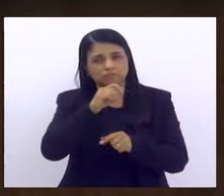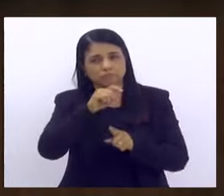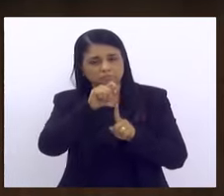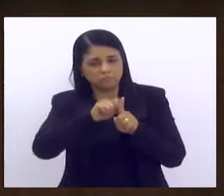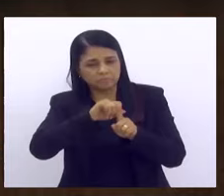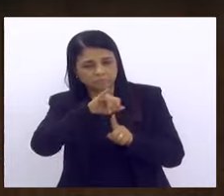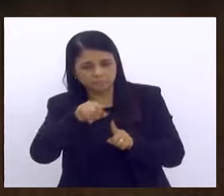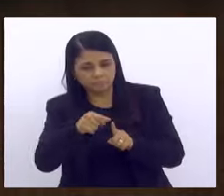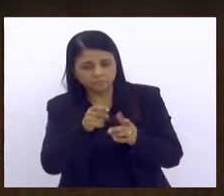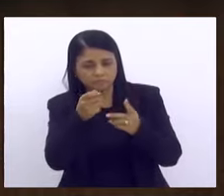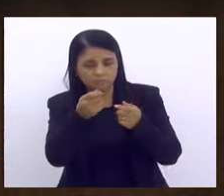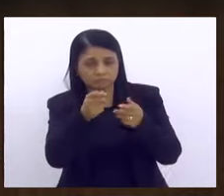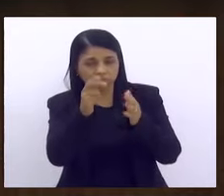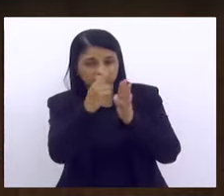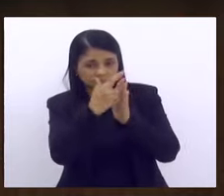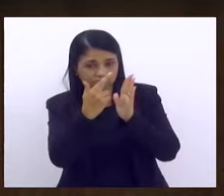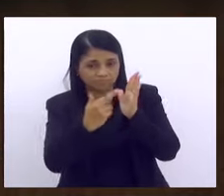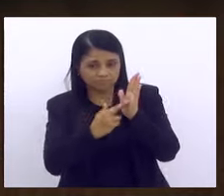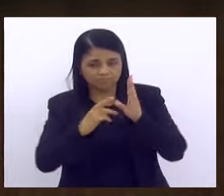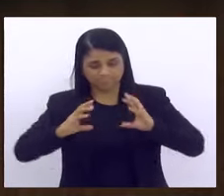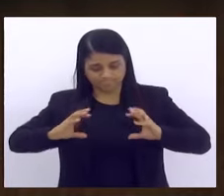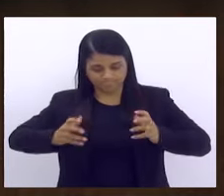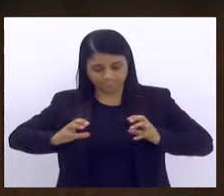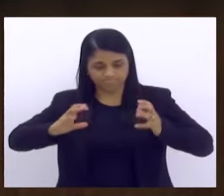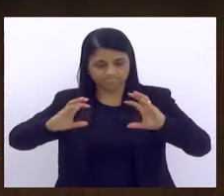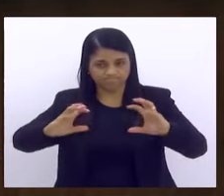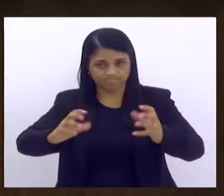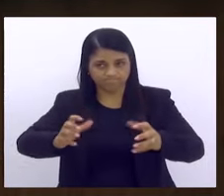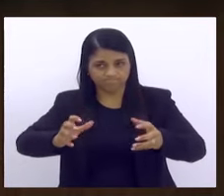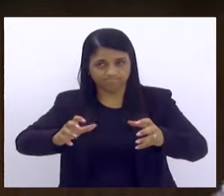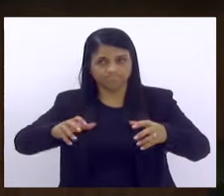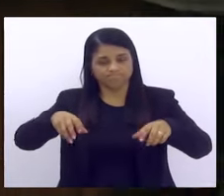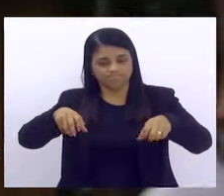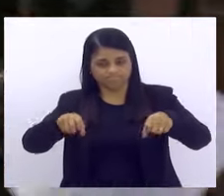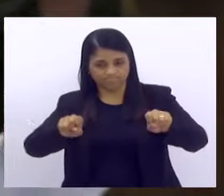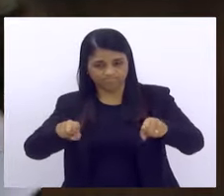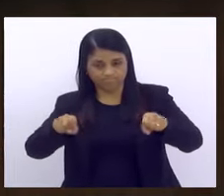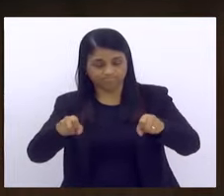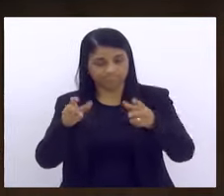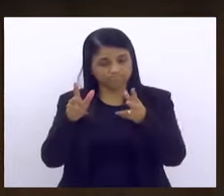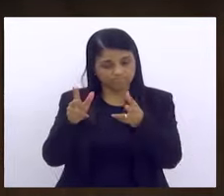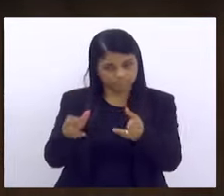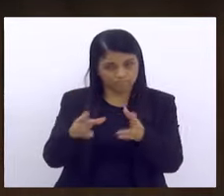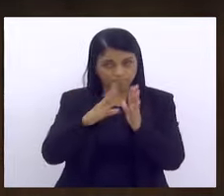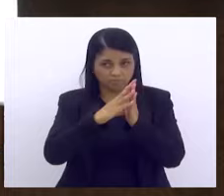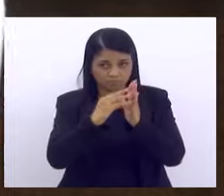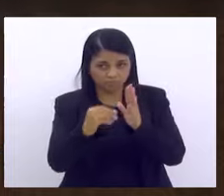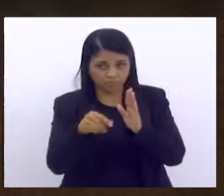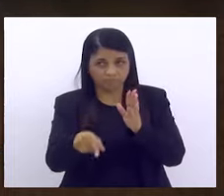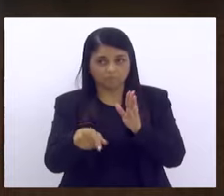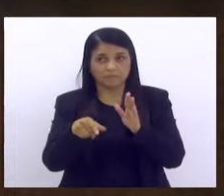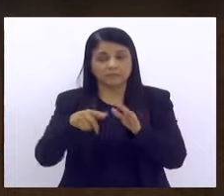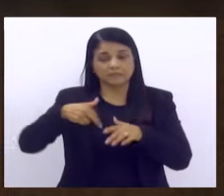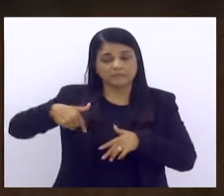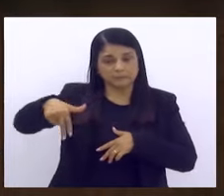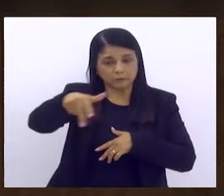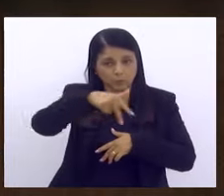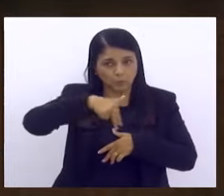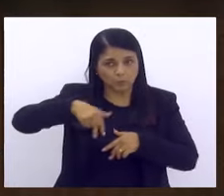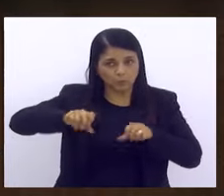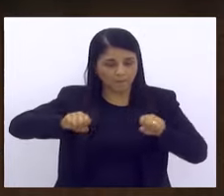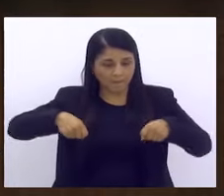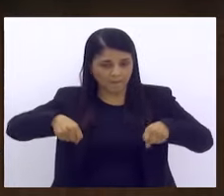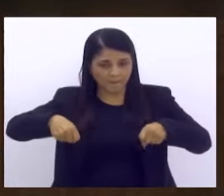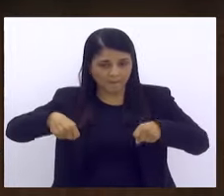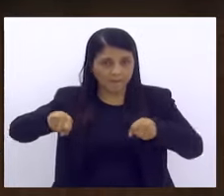regulamentar o uso de ciclomotores e similares como esses que circulam pelo estado do Rio de Janeiro hoje,